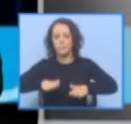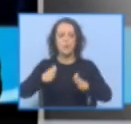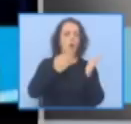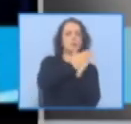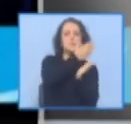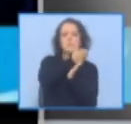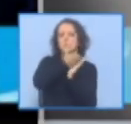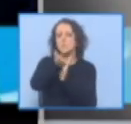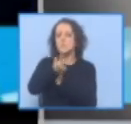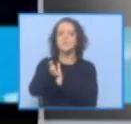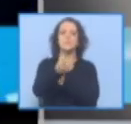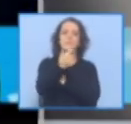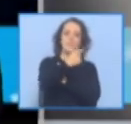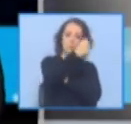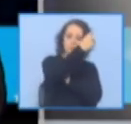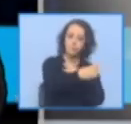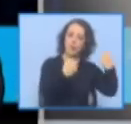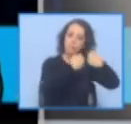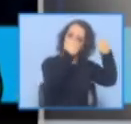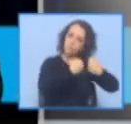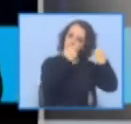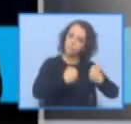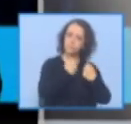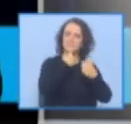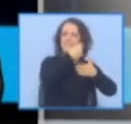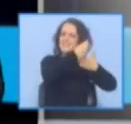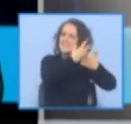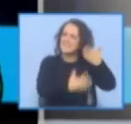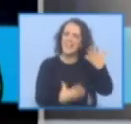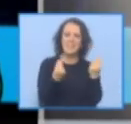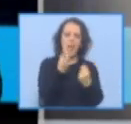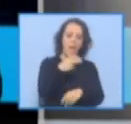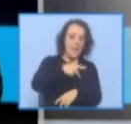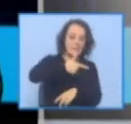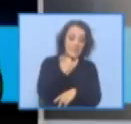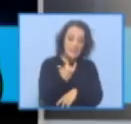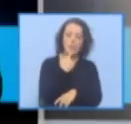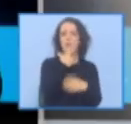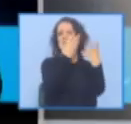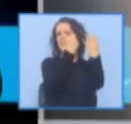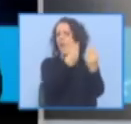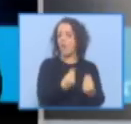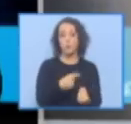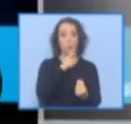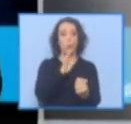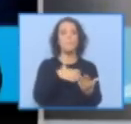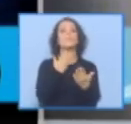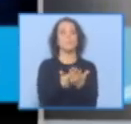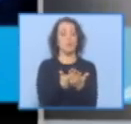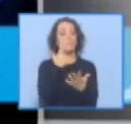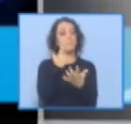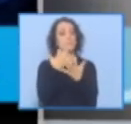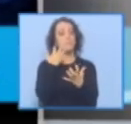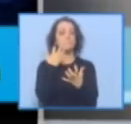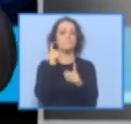uma diversidade aí de antis extraordinários que marcaram um combate, uma